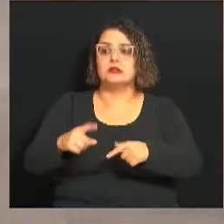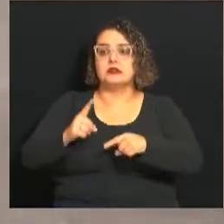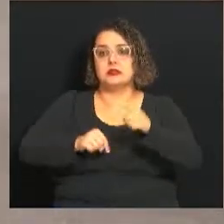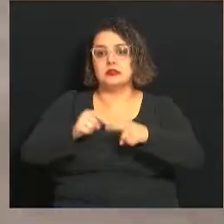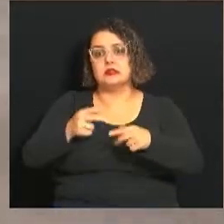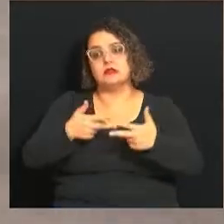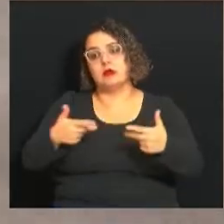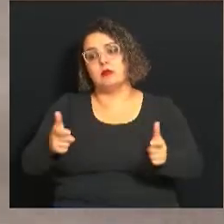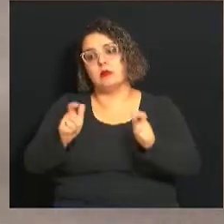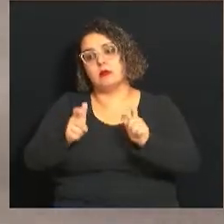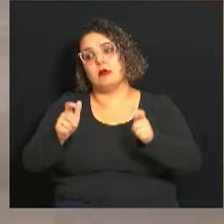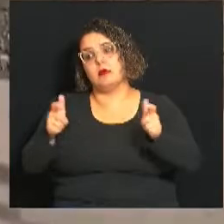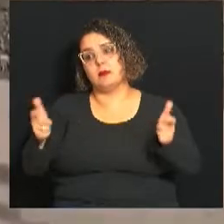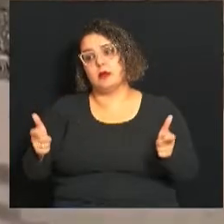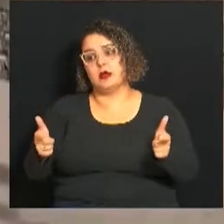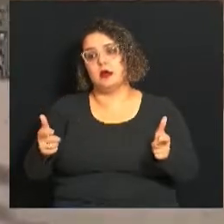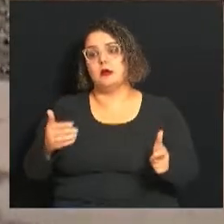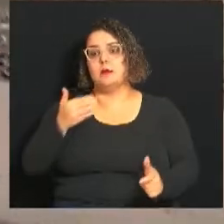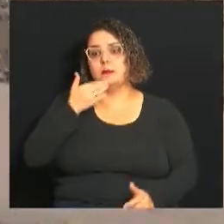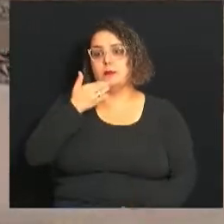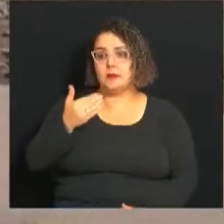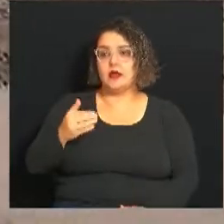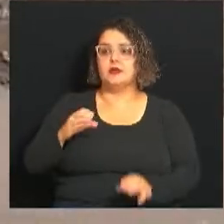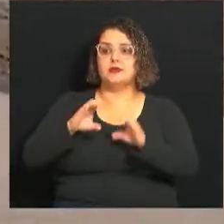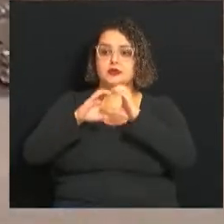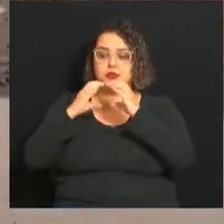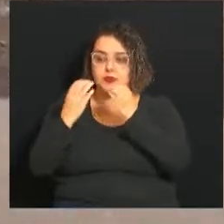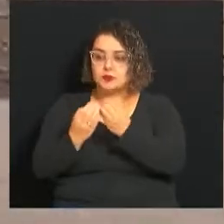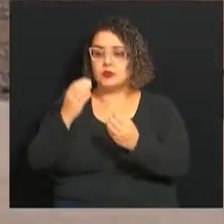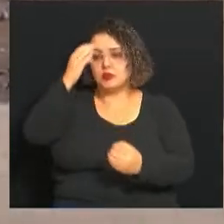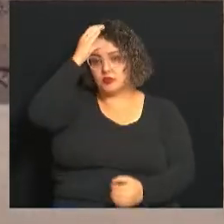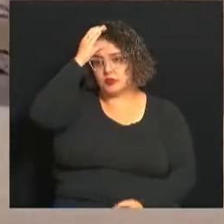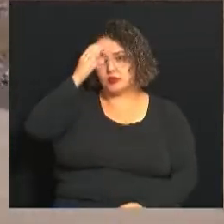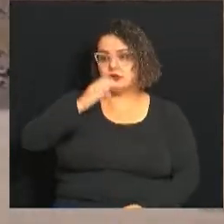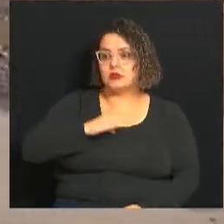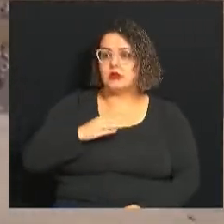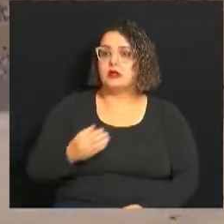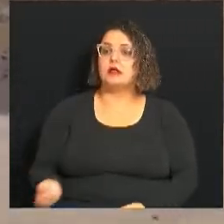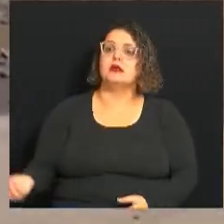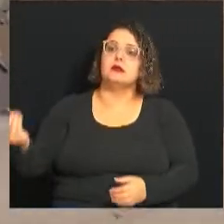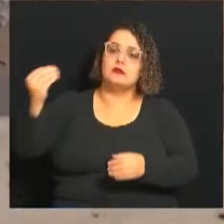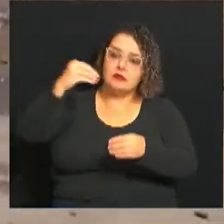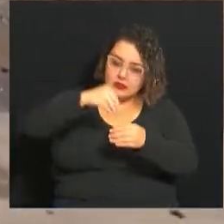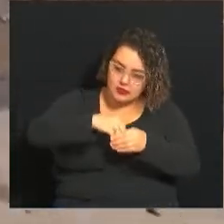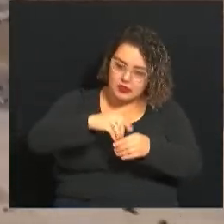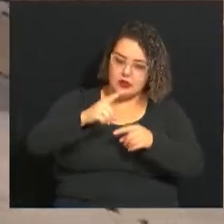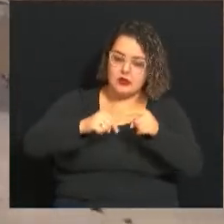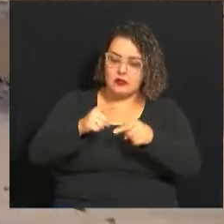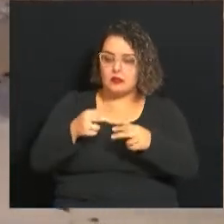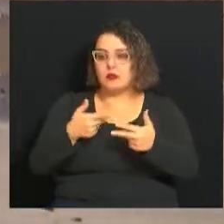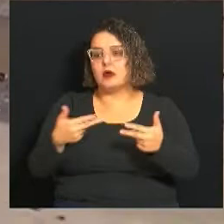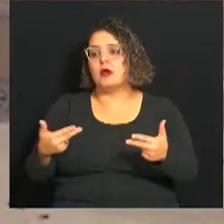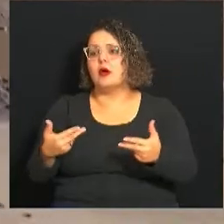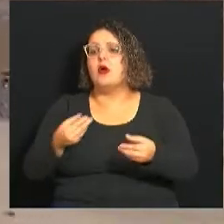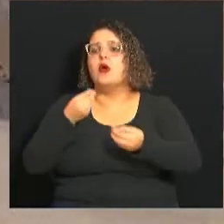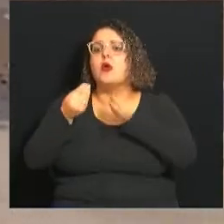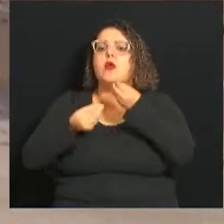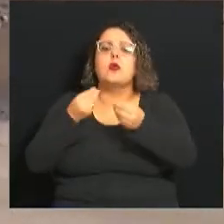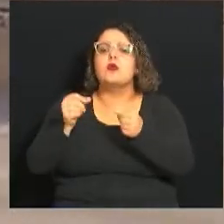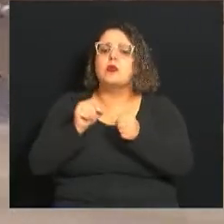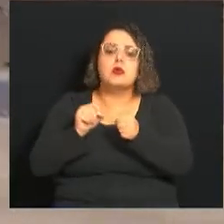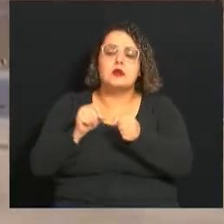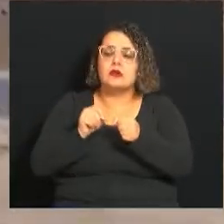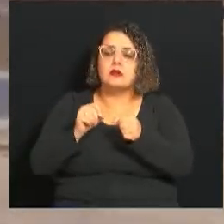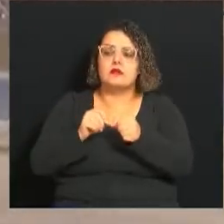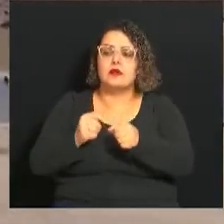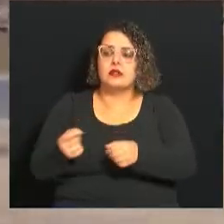né? Então a gente pede aí à comunidade, os munícipes, que tragam seu material até a cooperativa. Como que o pessoal faz justamente para trazer o